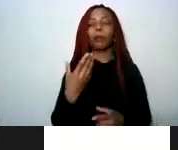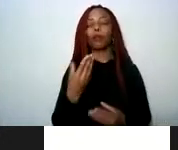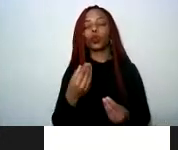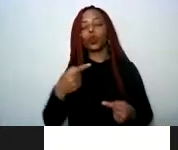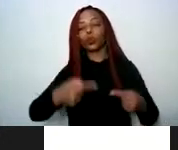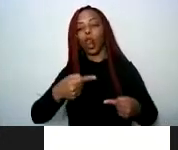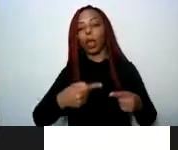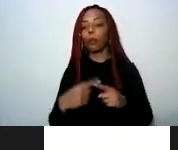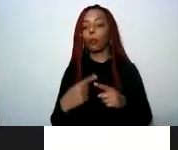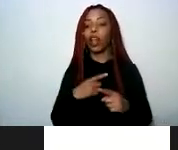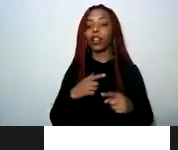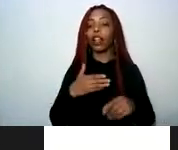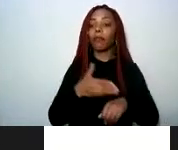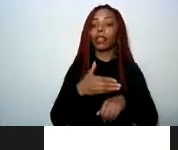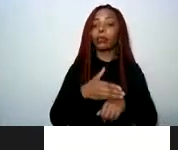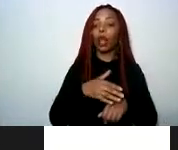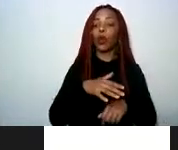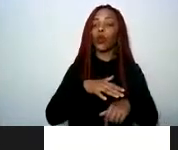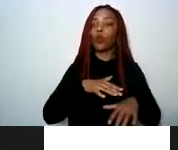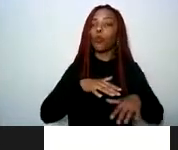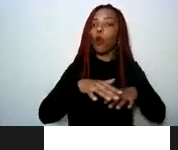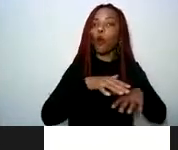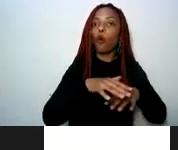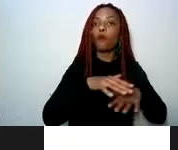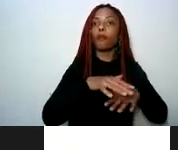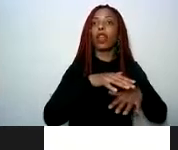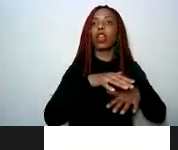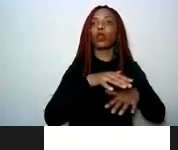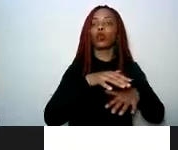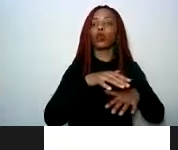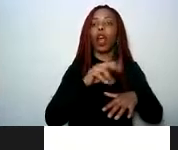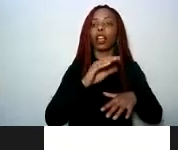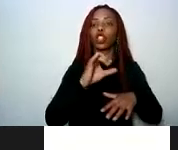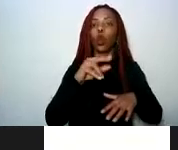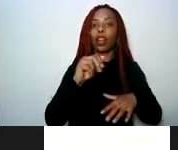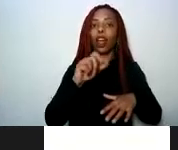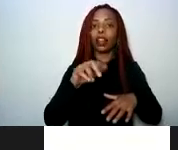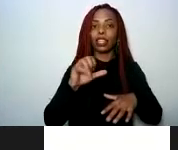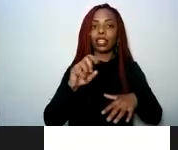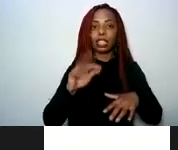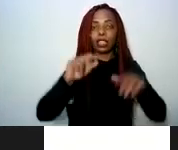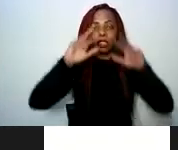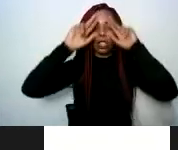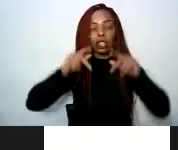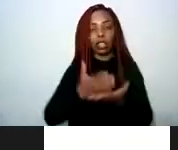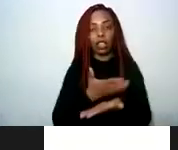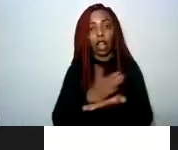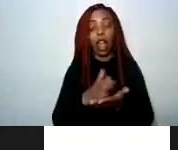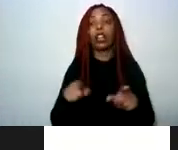com o movimento racionalista italiano e com Mussolini e em meio a esse caos político todo